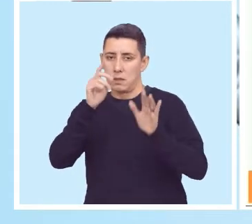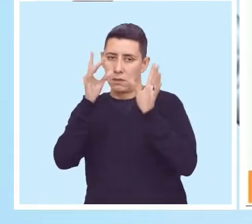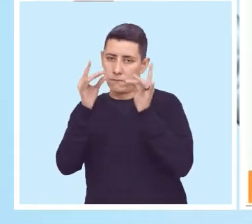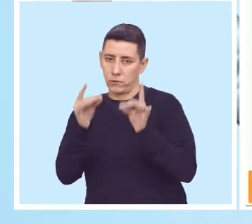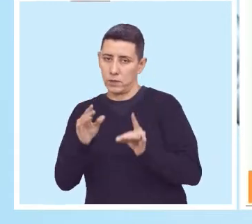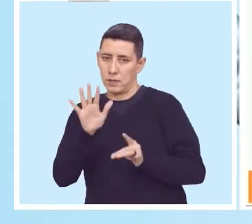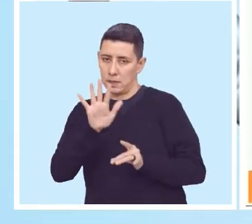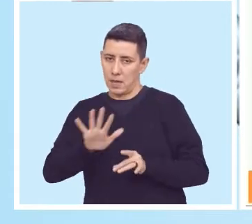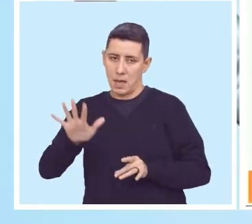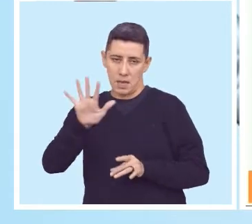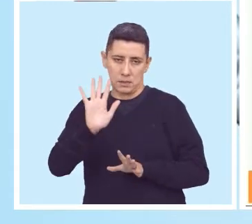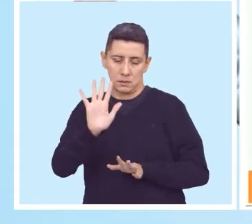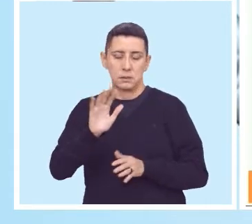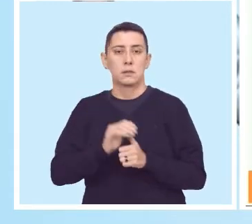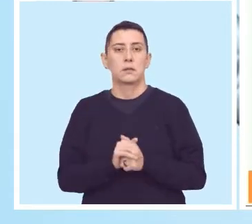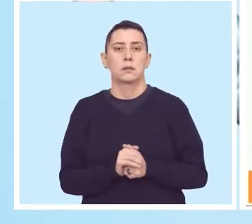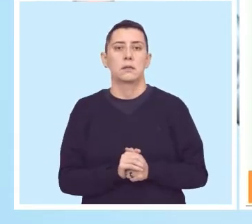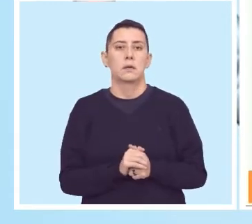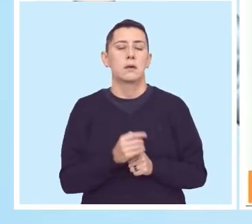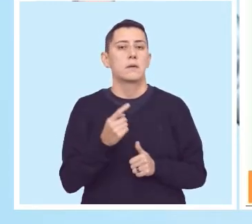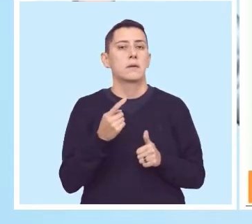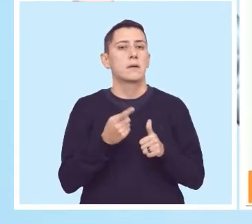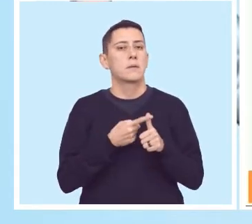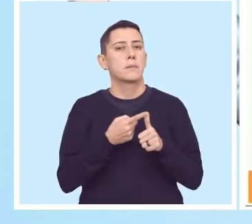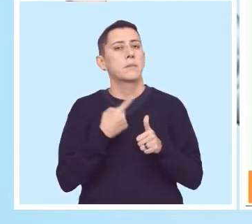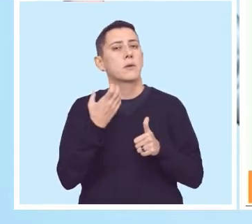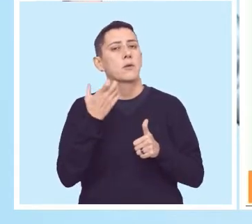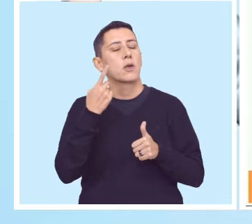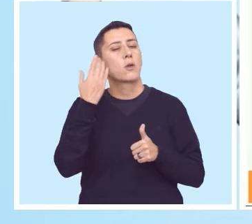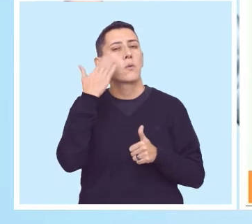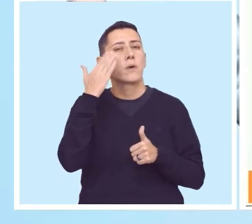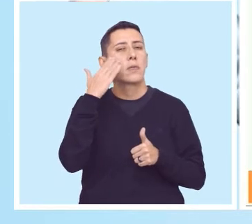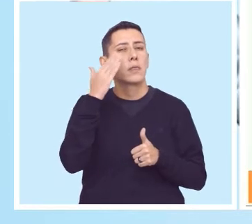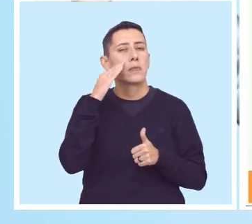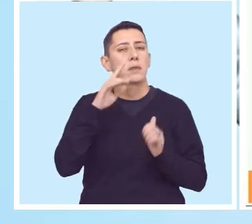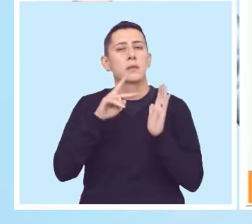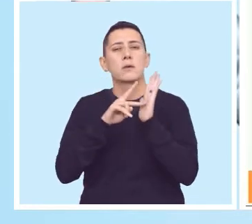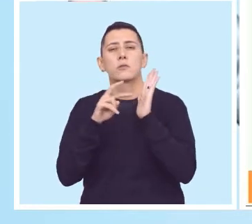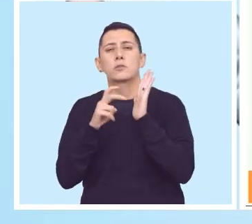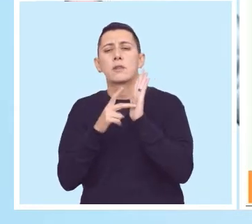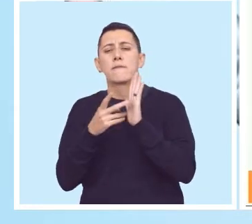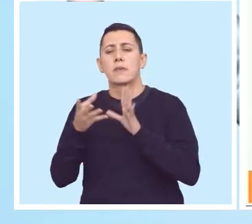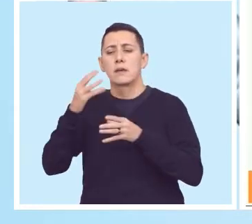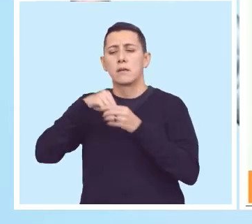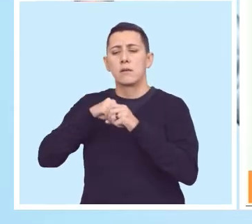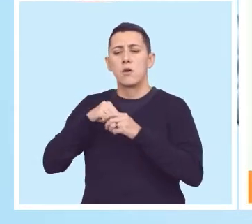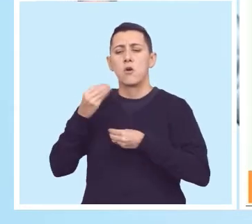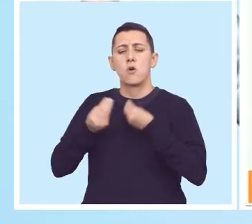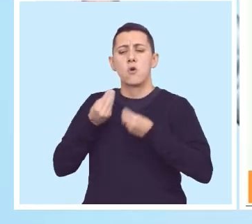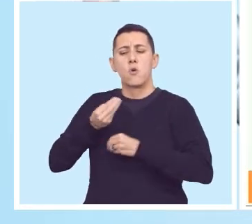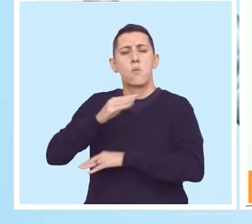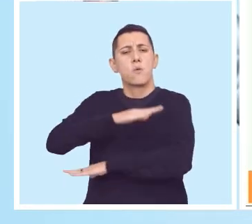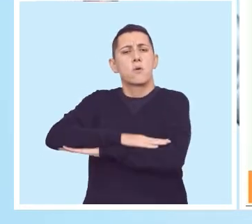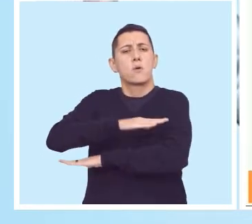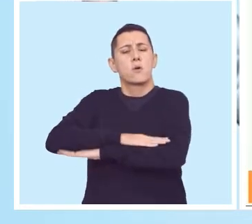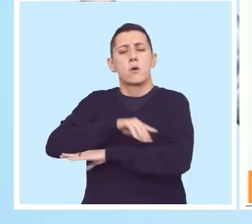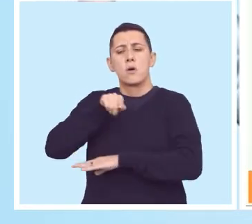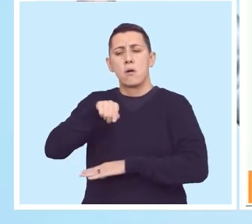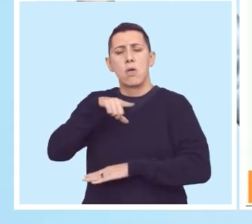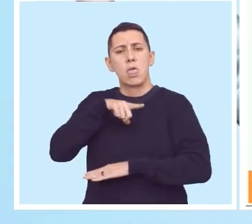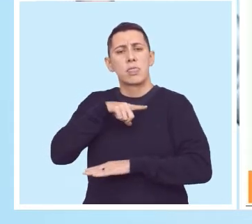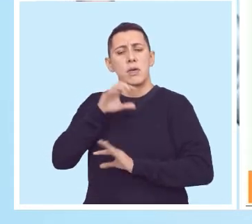de visão computacional, vamos entender um pouquinho como que é constituída a plataforma Curupira. Quais são as partes em que